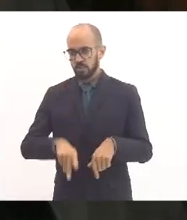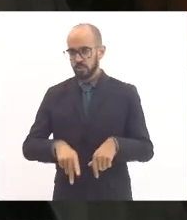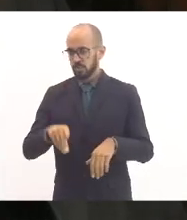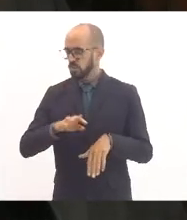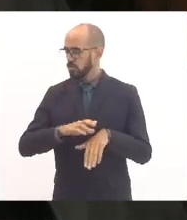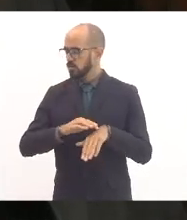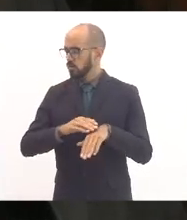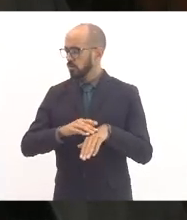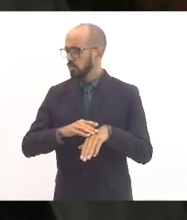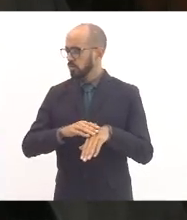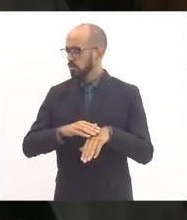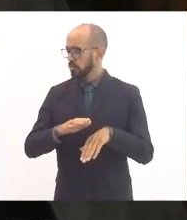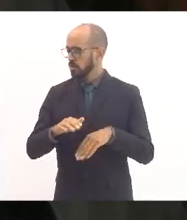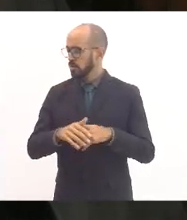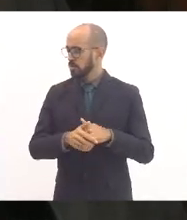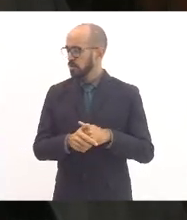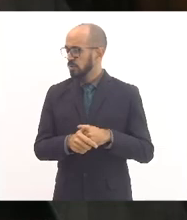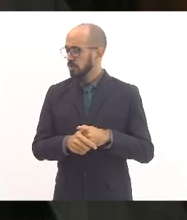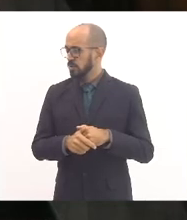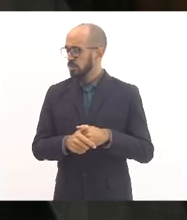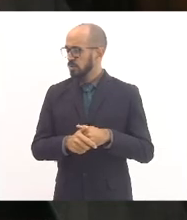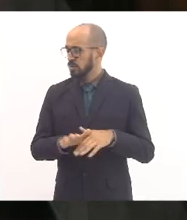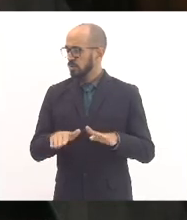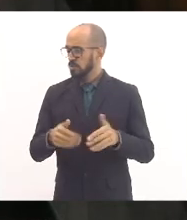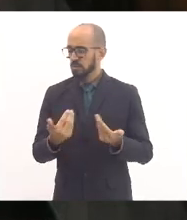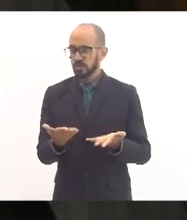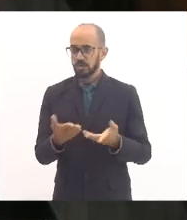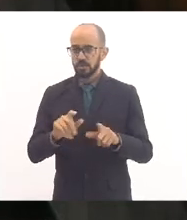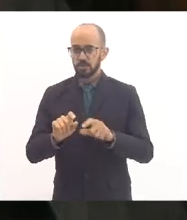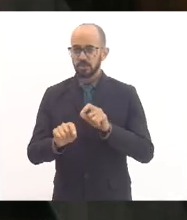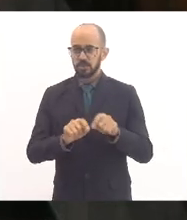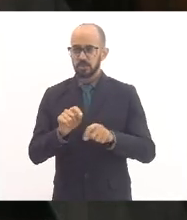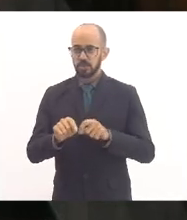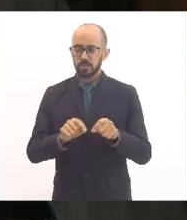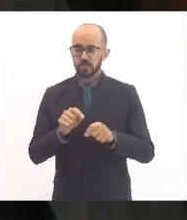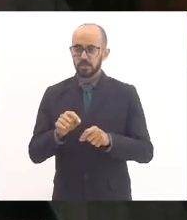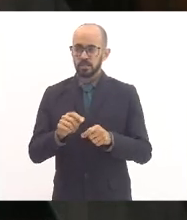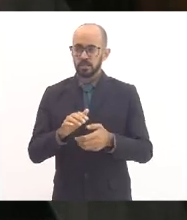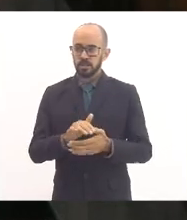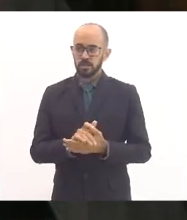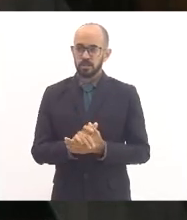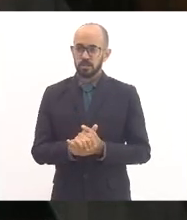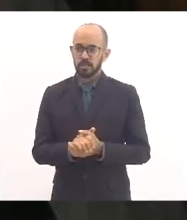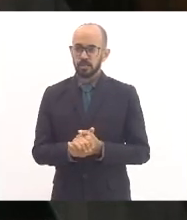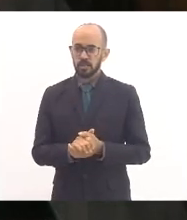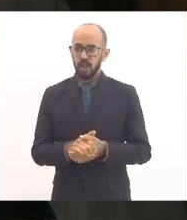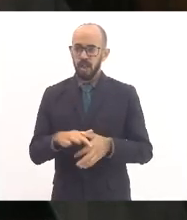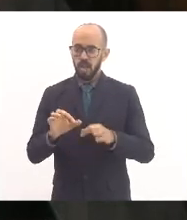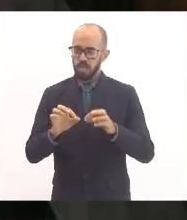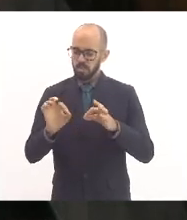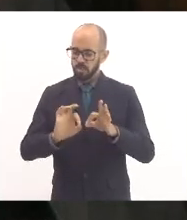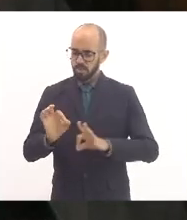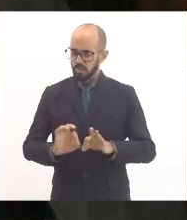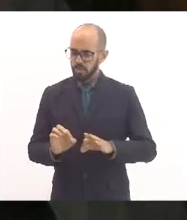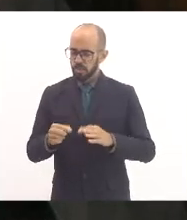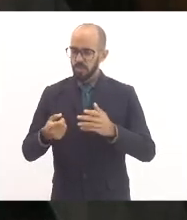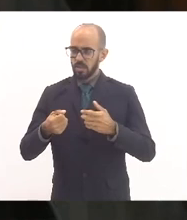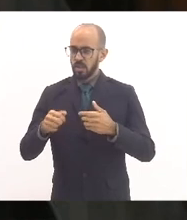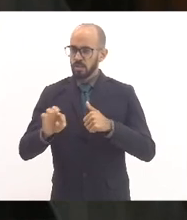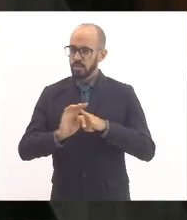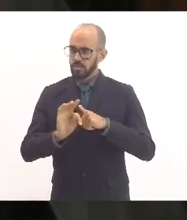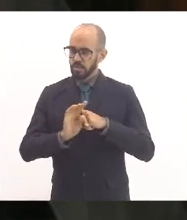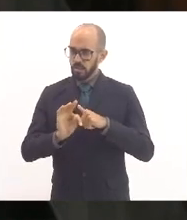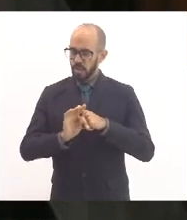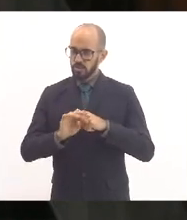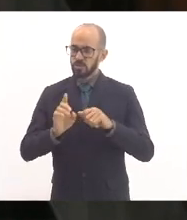Total falta de cuidado da instituição com o seu corpo com seus agentes detalhes técnicos vamos discutir daqui para frente